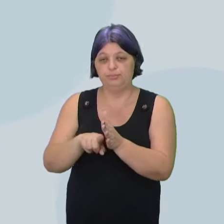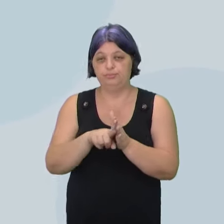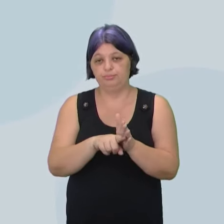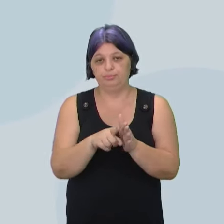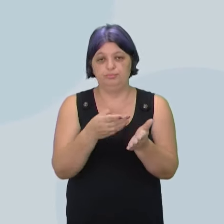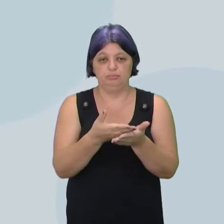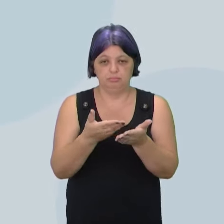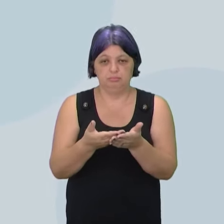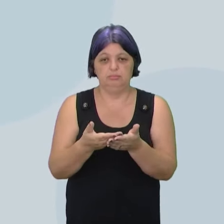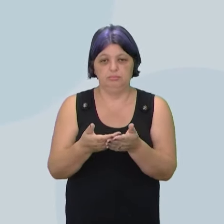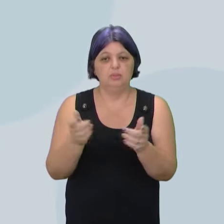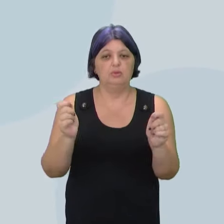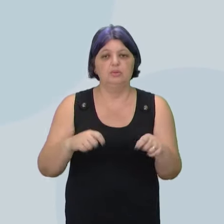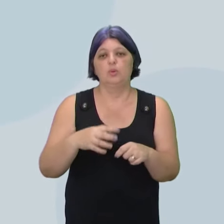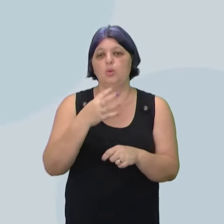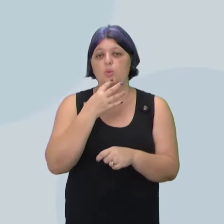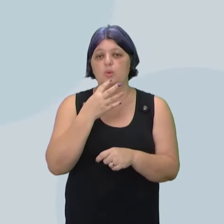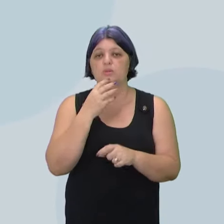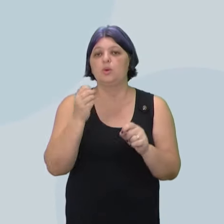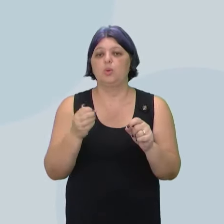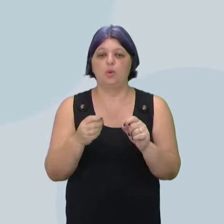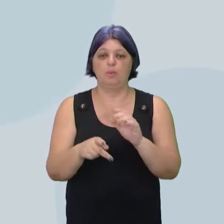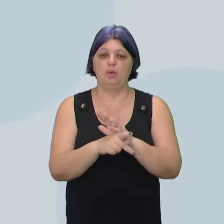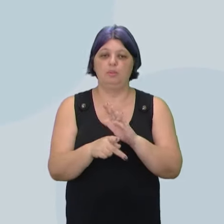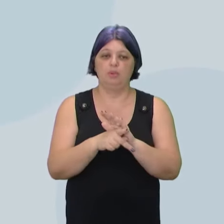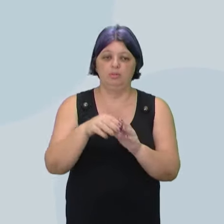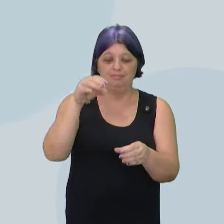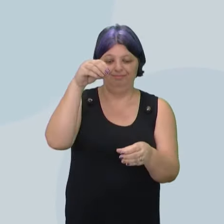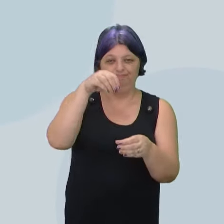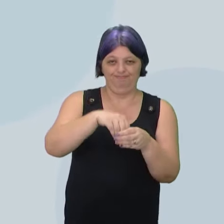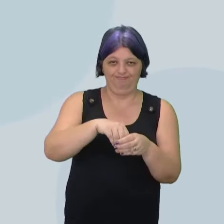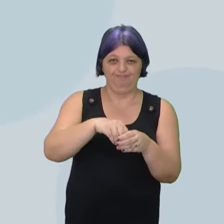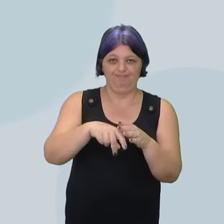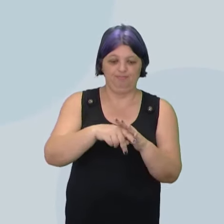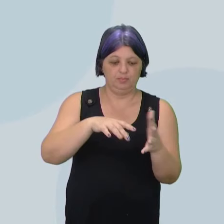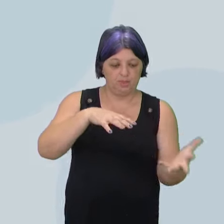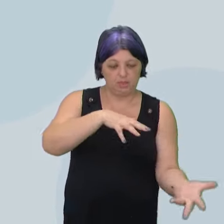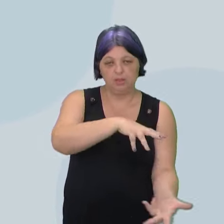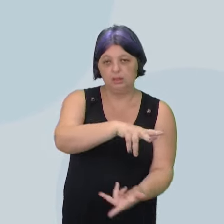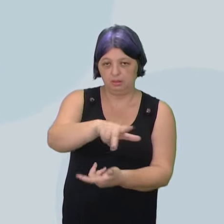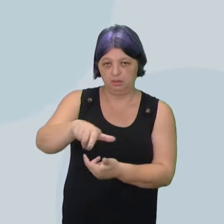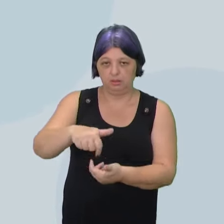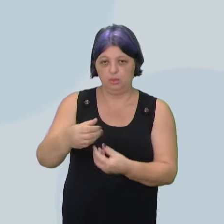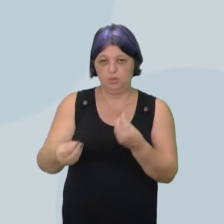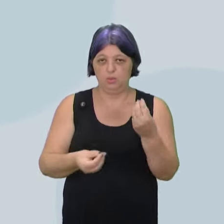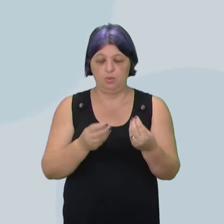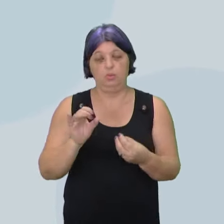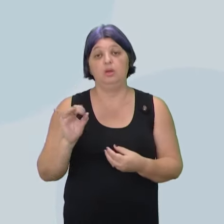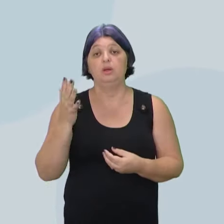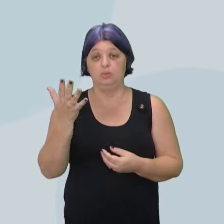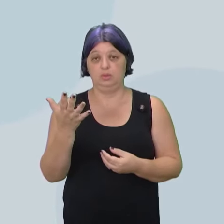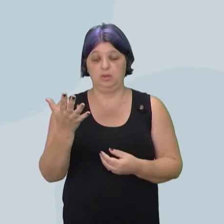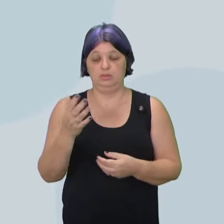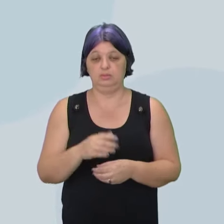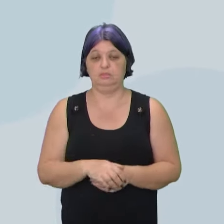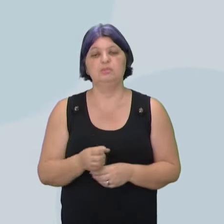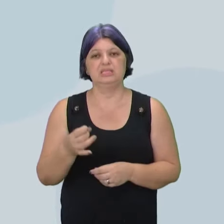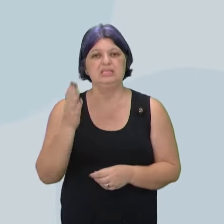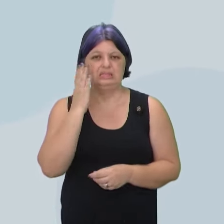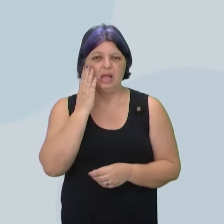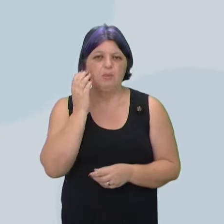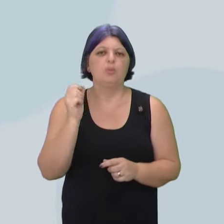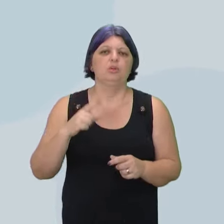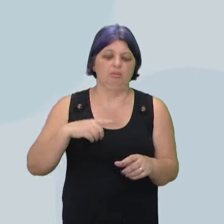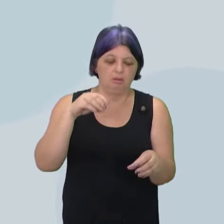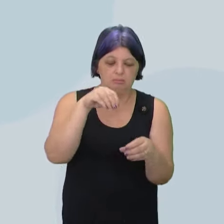uma funcionalidade. Conhecer, então, o interior da Terra, que é o que interessa pra gente aqui. Porque se a gente sabe o que tá lá dentro,